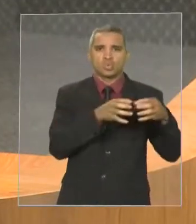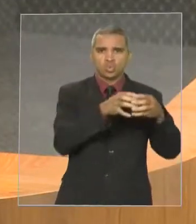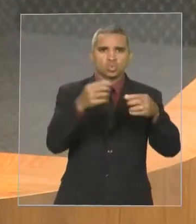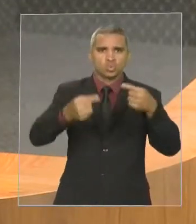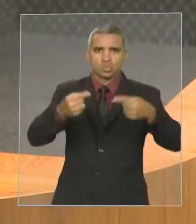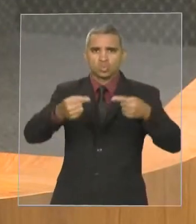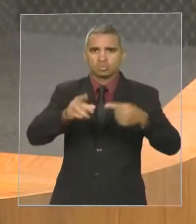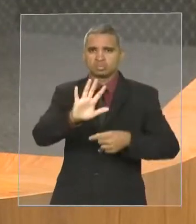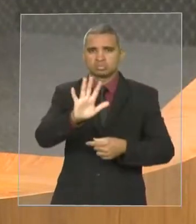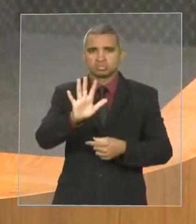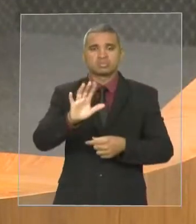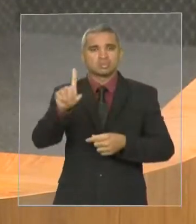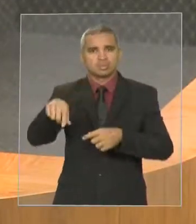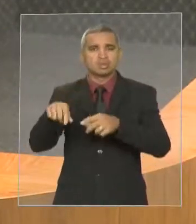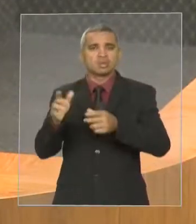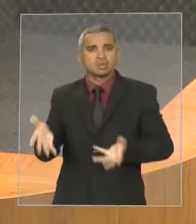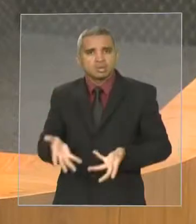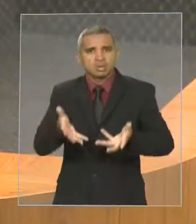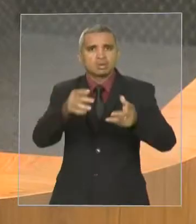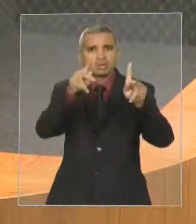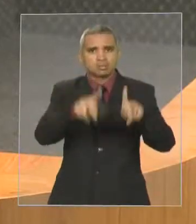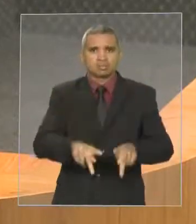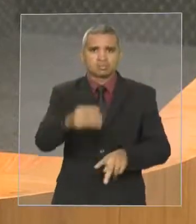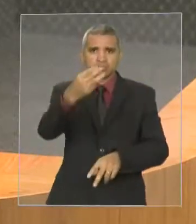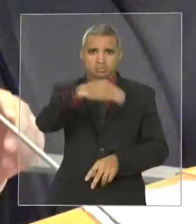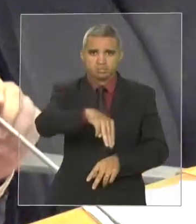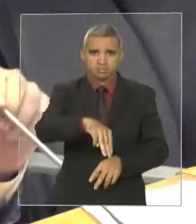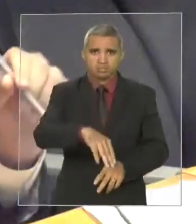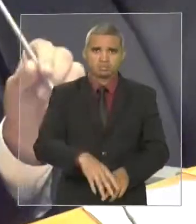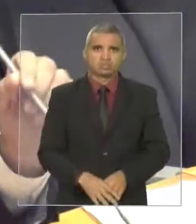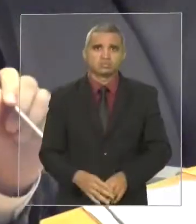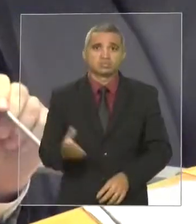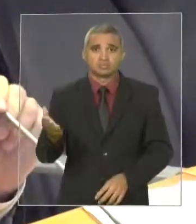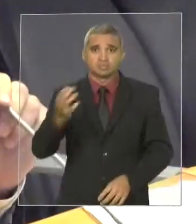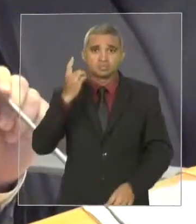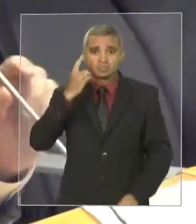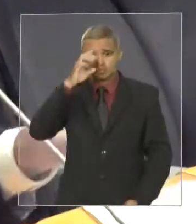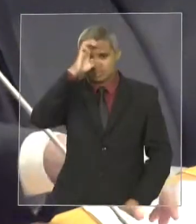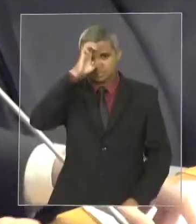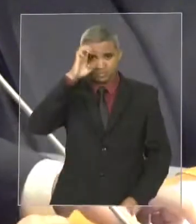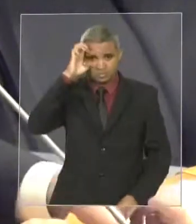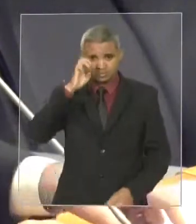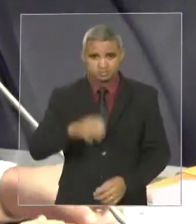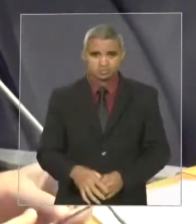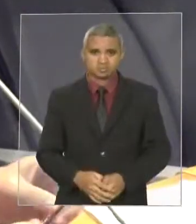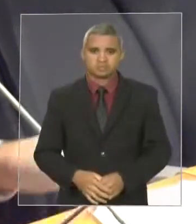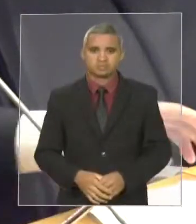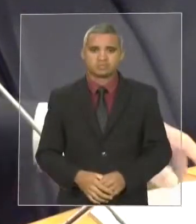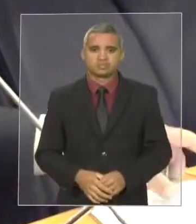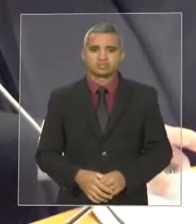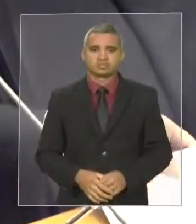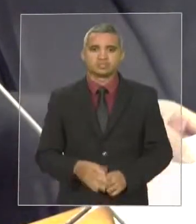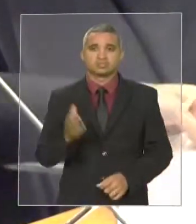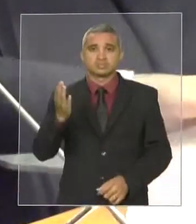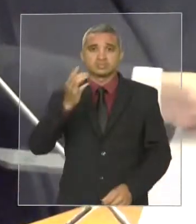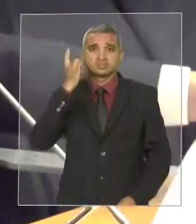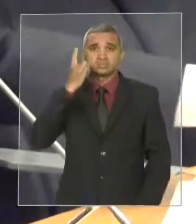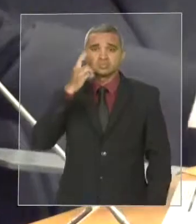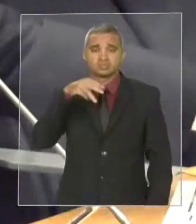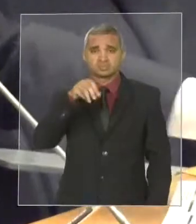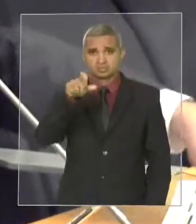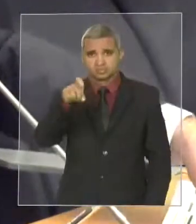Maranhão. Concedo a parte a Vossa Excelência, deputado. Deputado Max Barros, Vossa Excelência trata um ponto importantíssimo, que